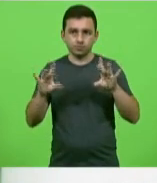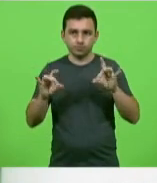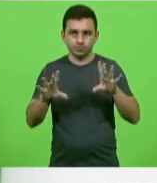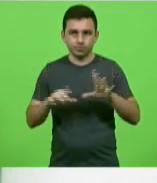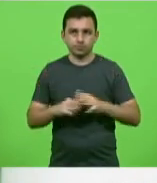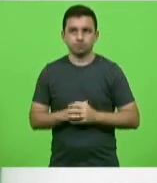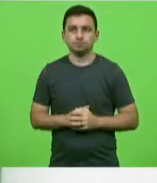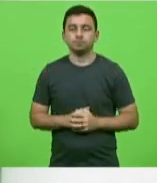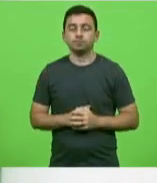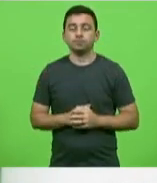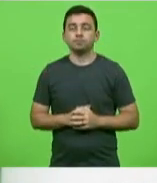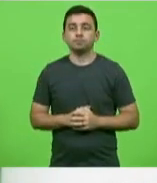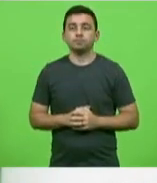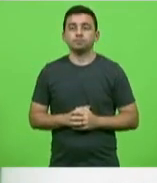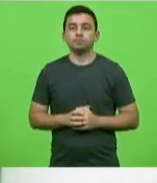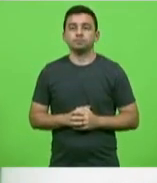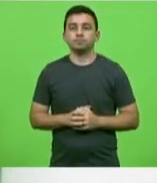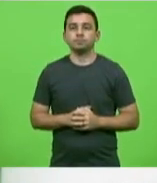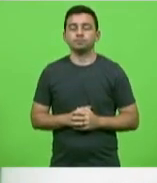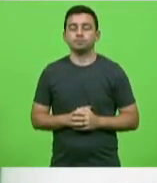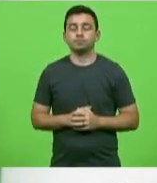Especial de Julgamento.